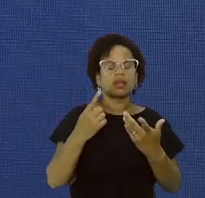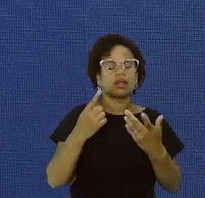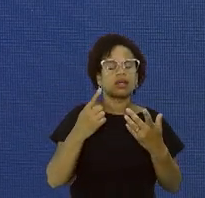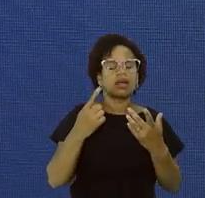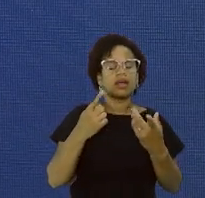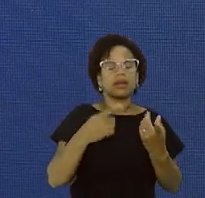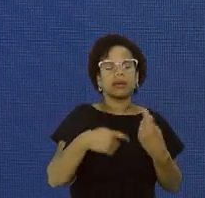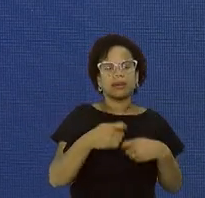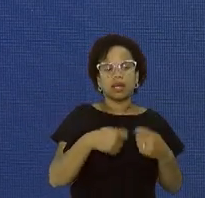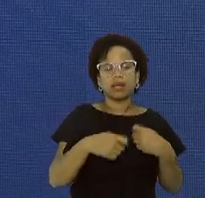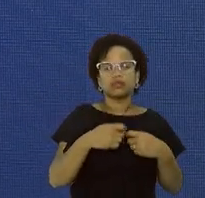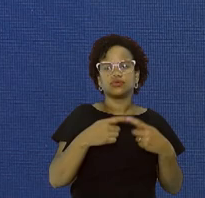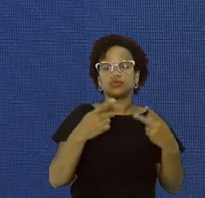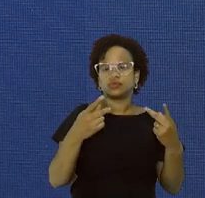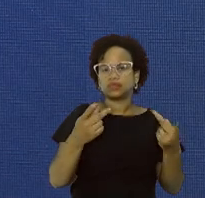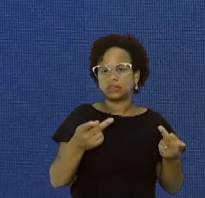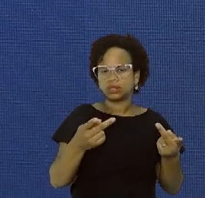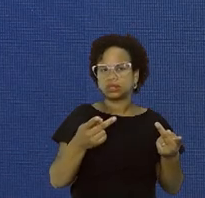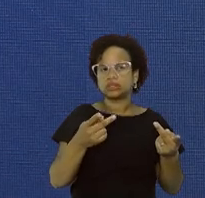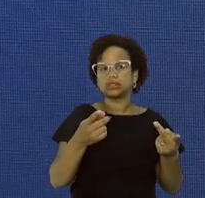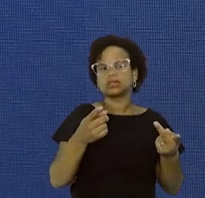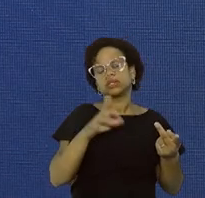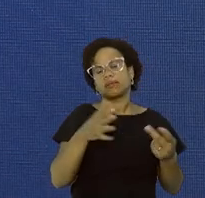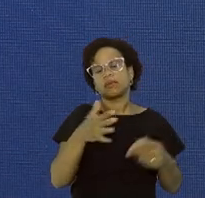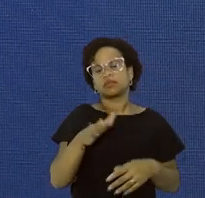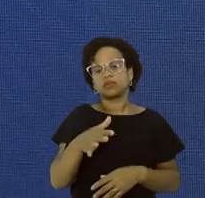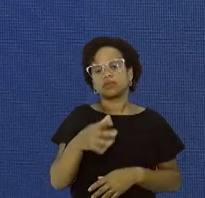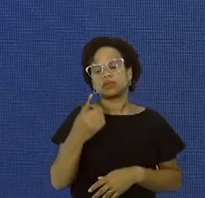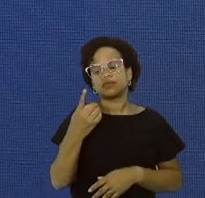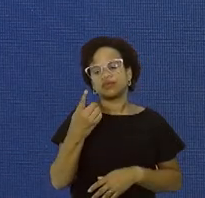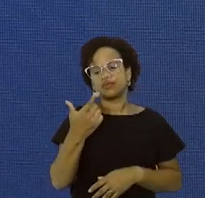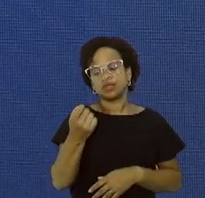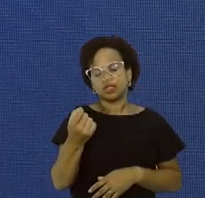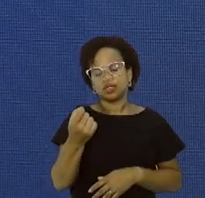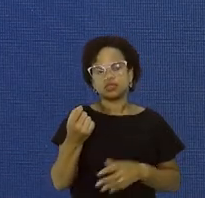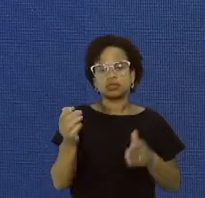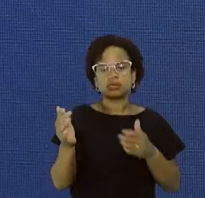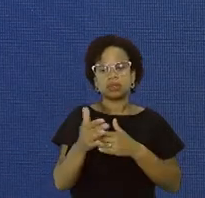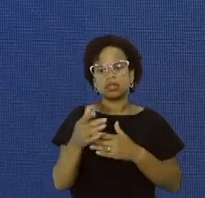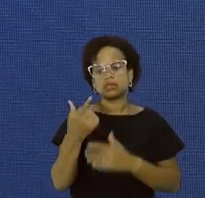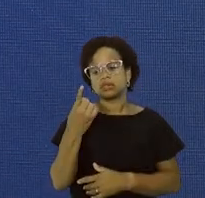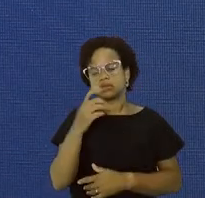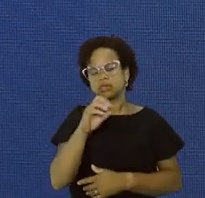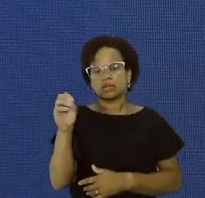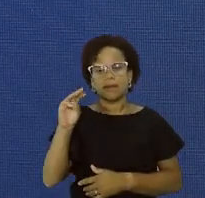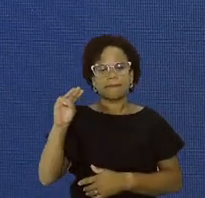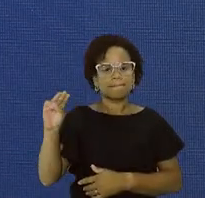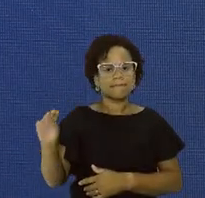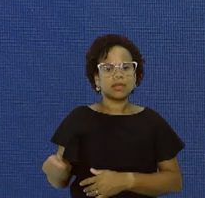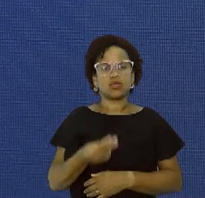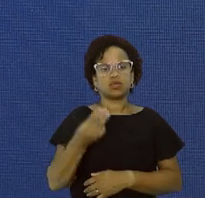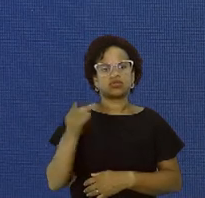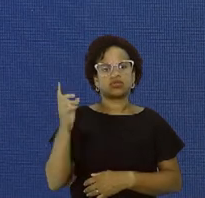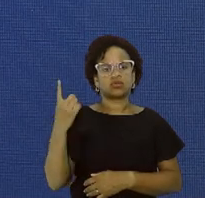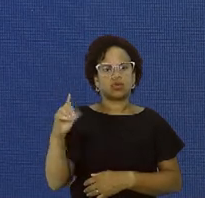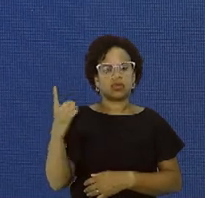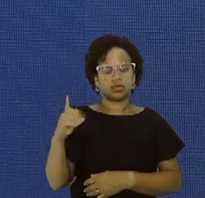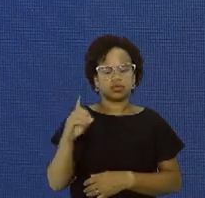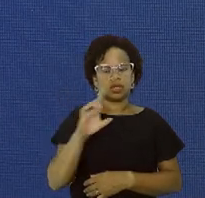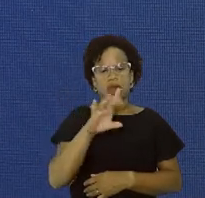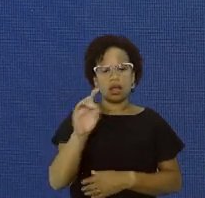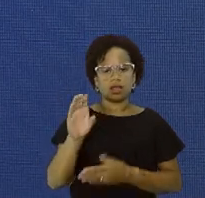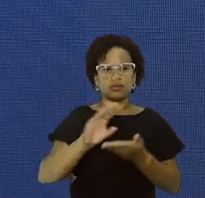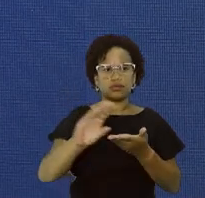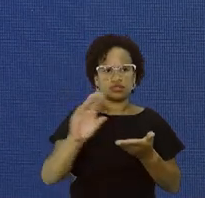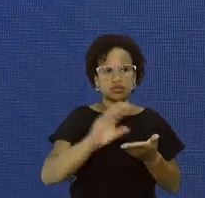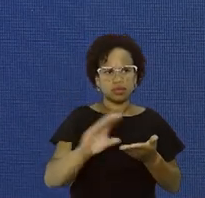mas a gente investe ali de 20 a 100 milhões de dólares para cada investimento é buscando sempre tem um voz e relevância na governança